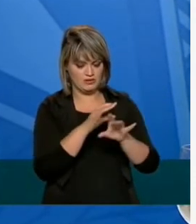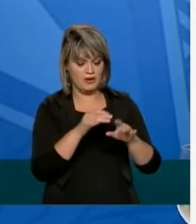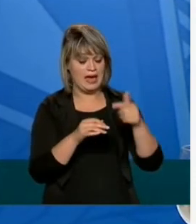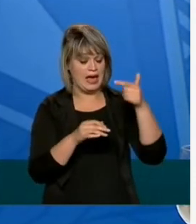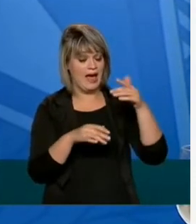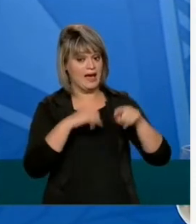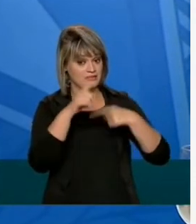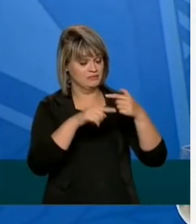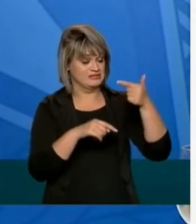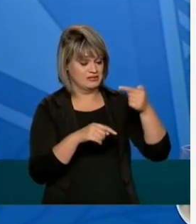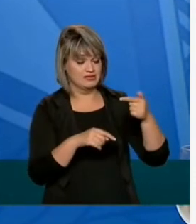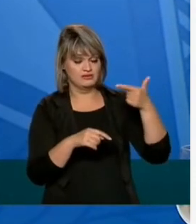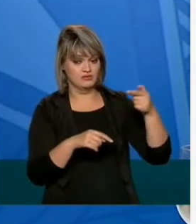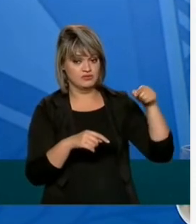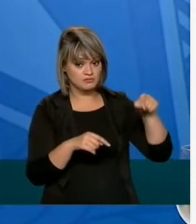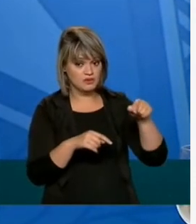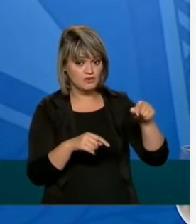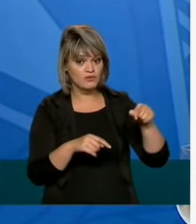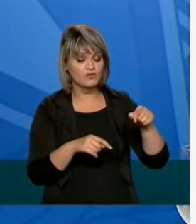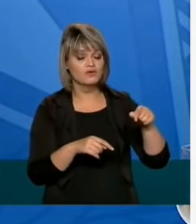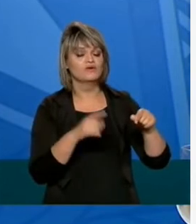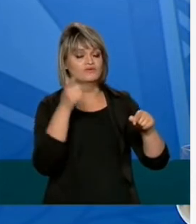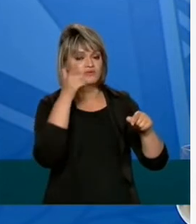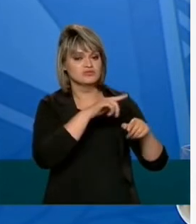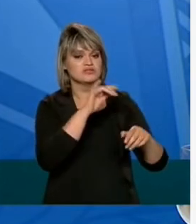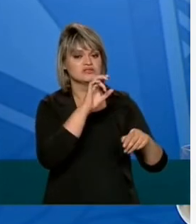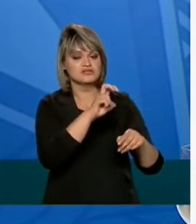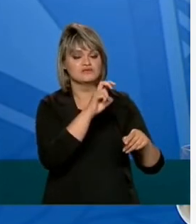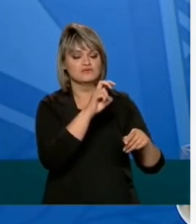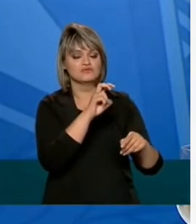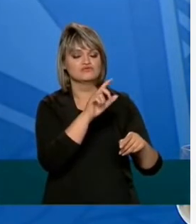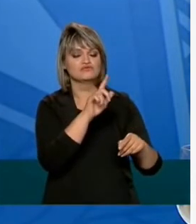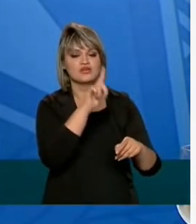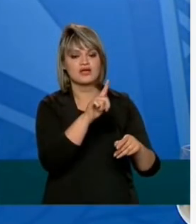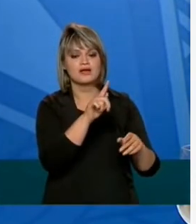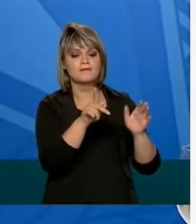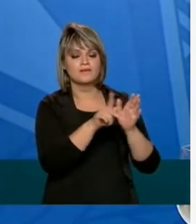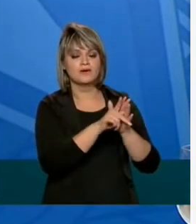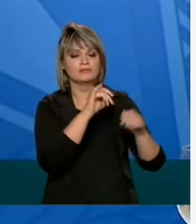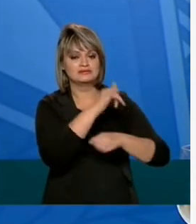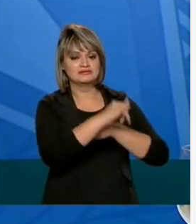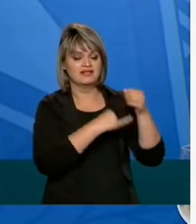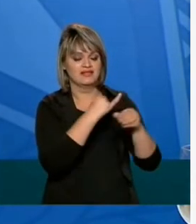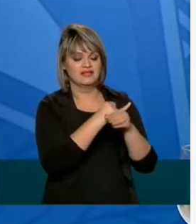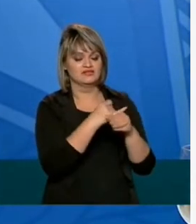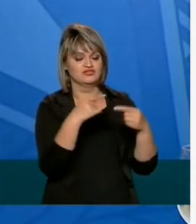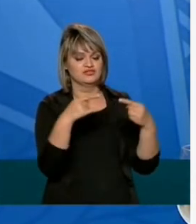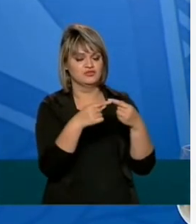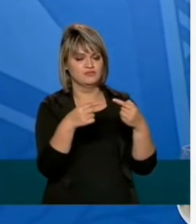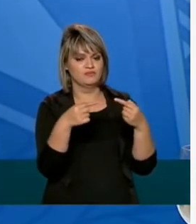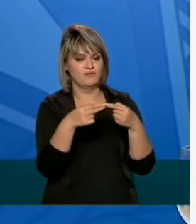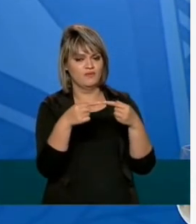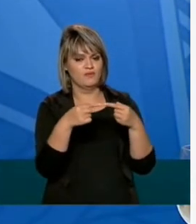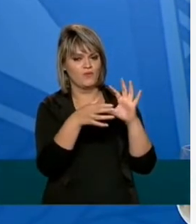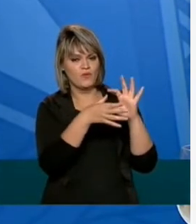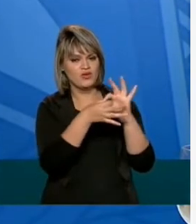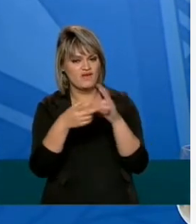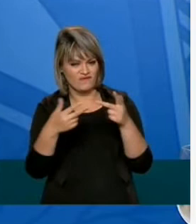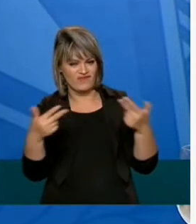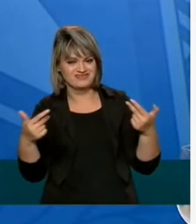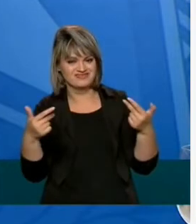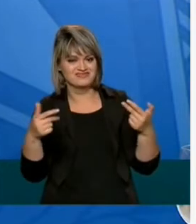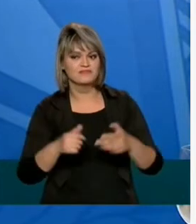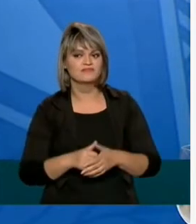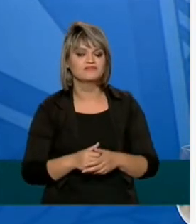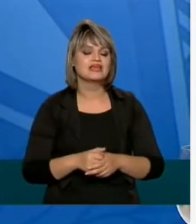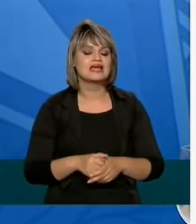elas receberão o 5G standalone, que é o 5G da internet das coisas. As localidades abaixo